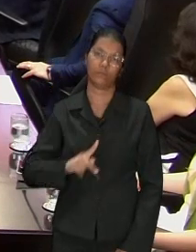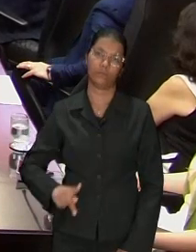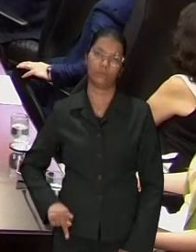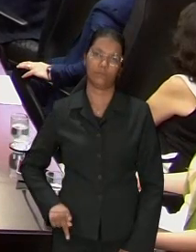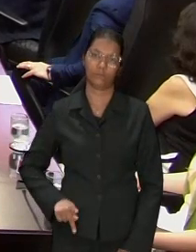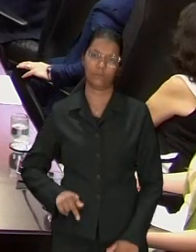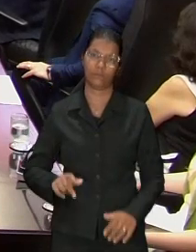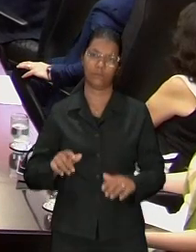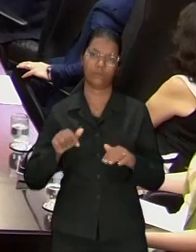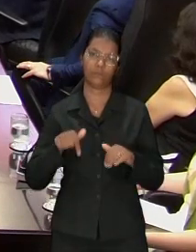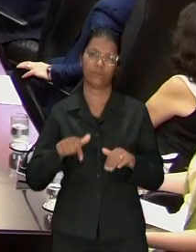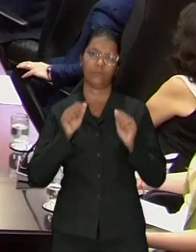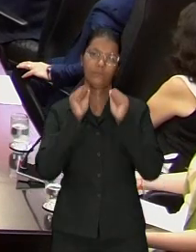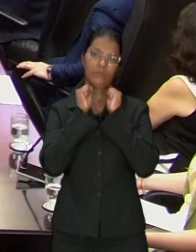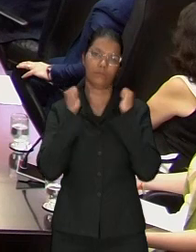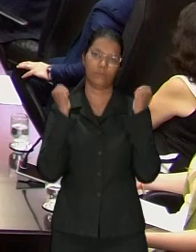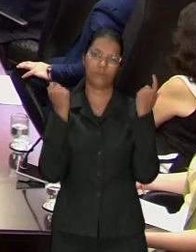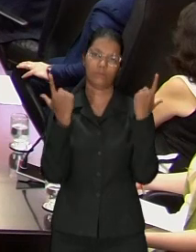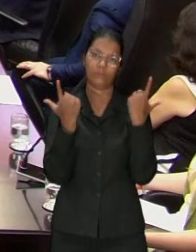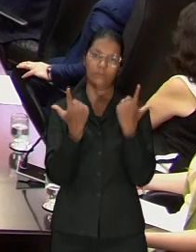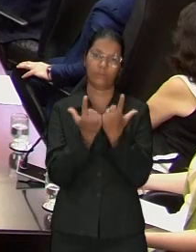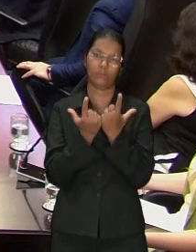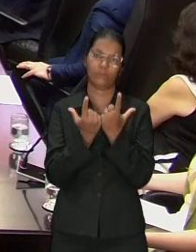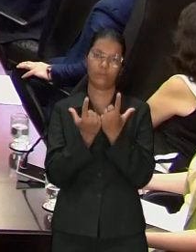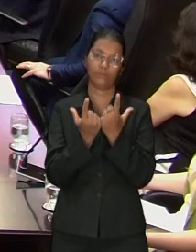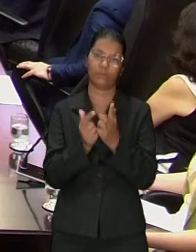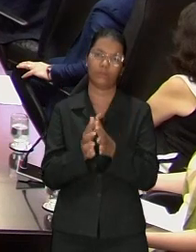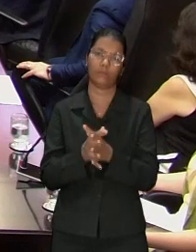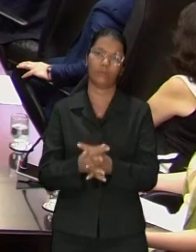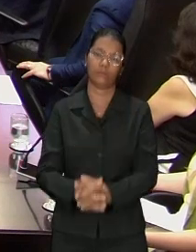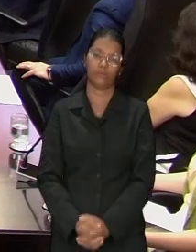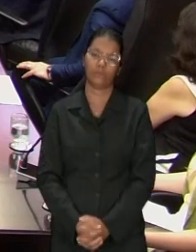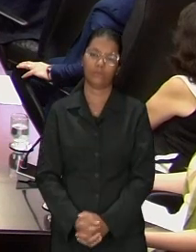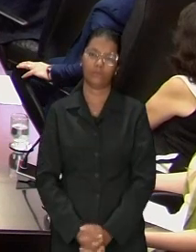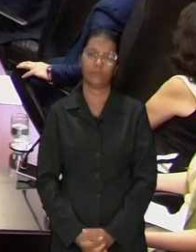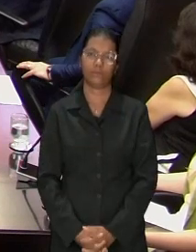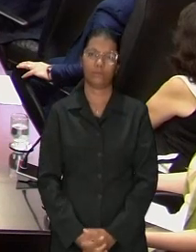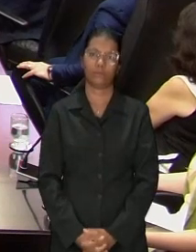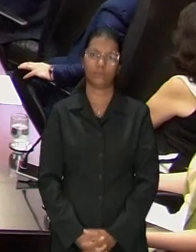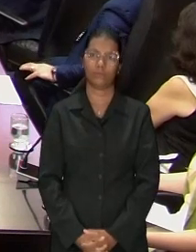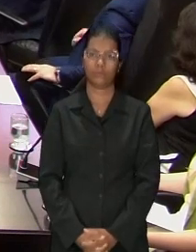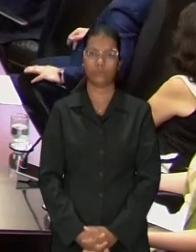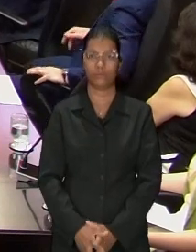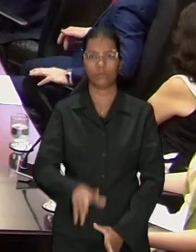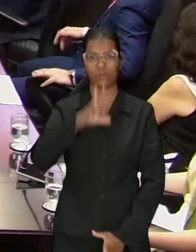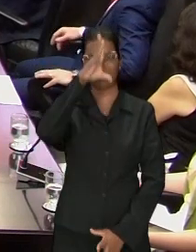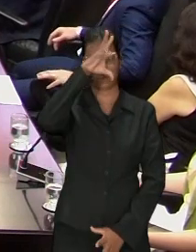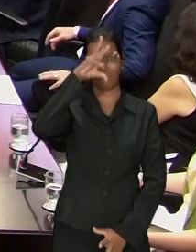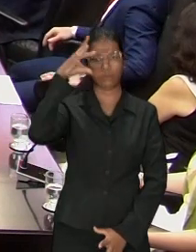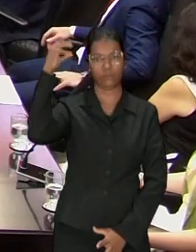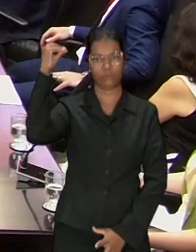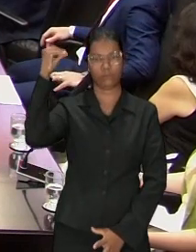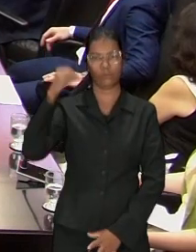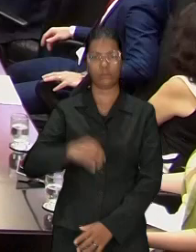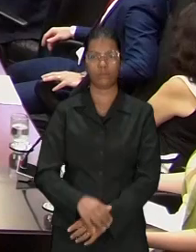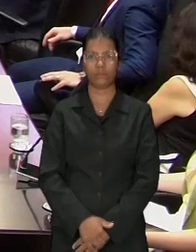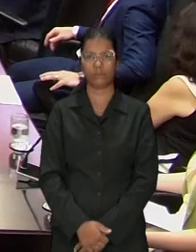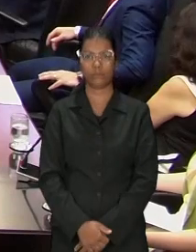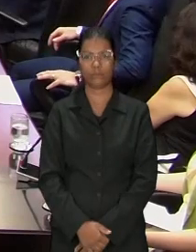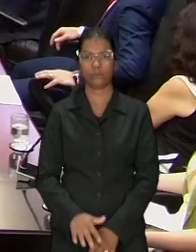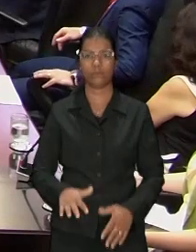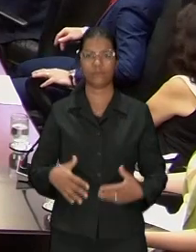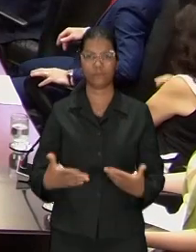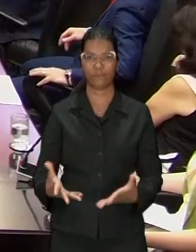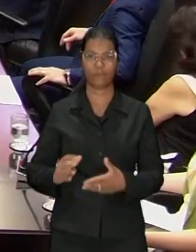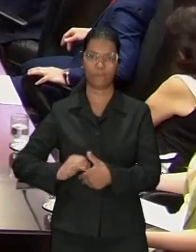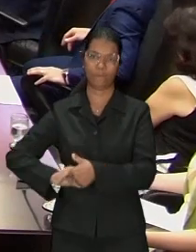desta conceituada Casa do Povo, Assembleia Legislativa do Estado de Mato Grosso, em seu nome